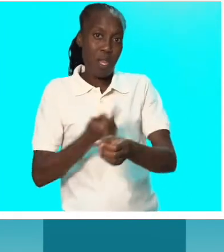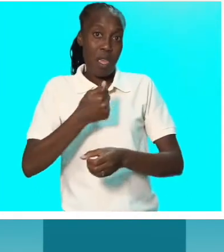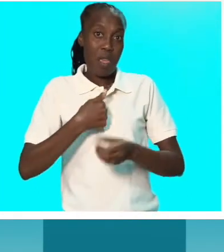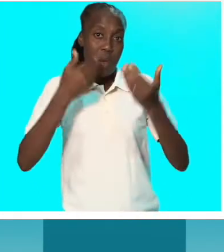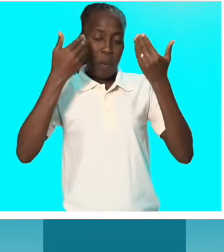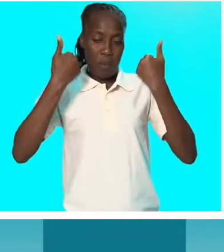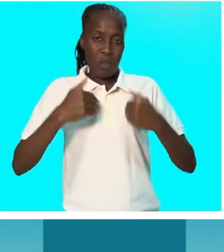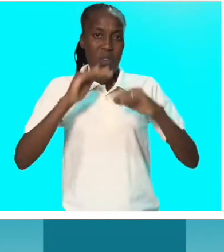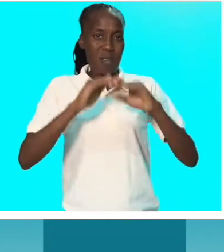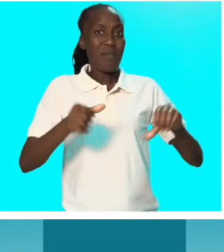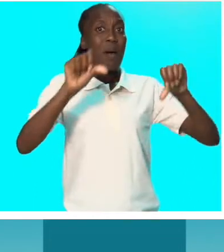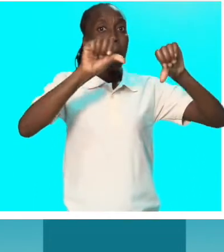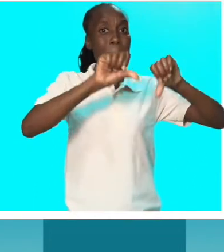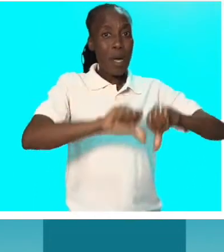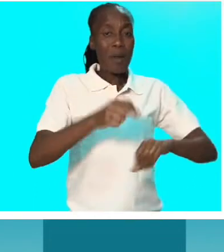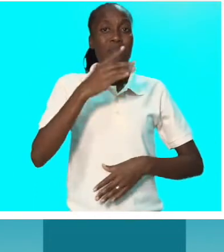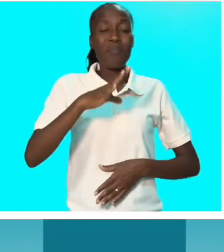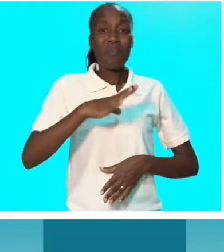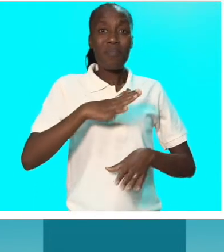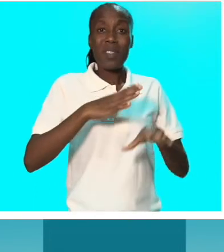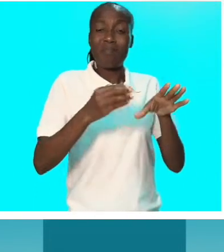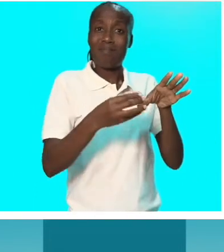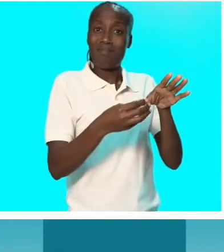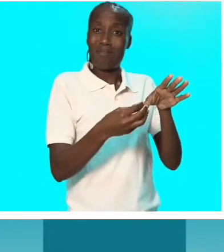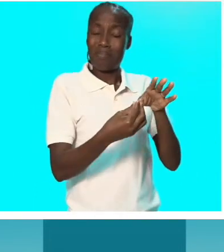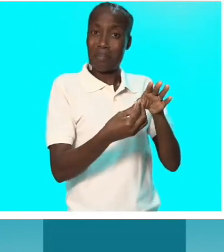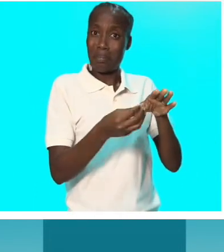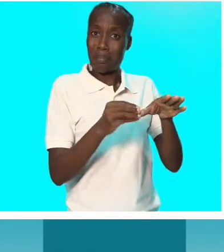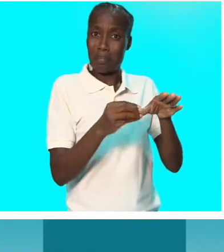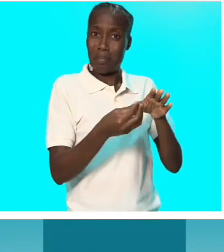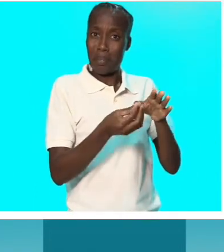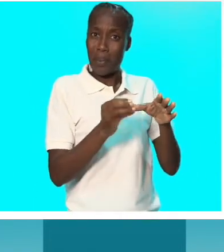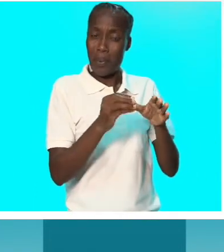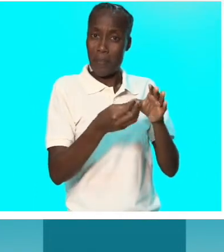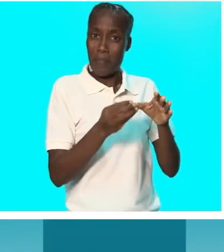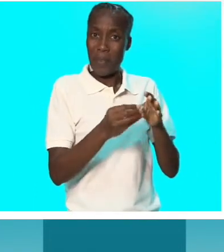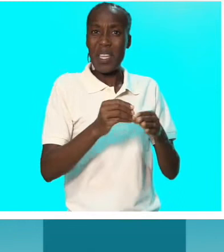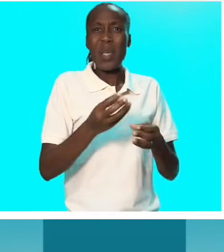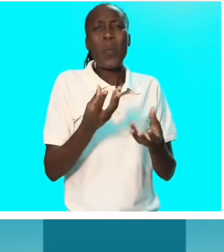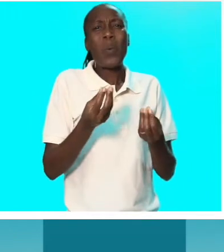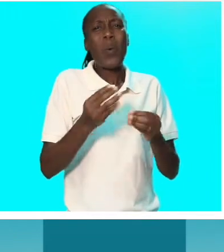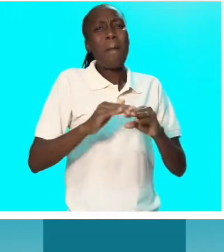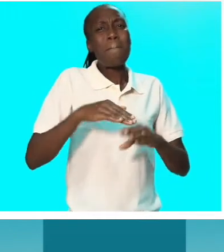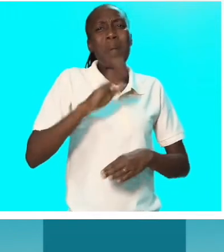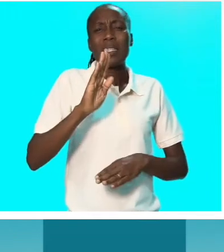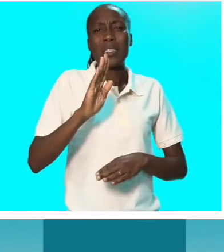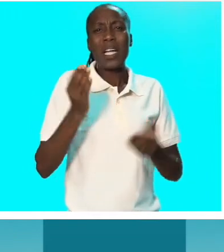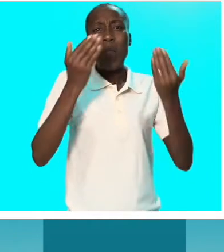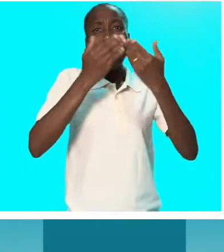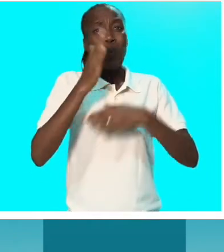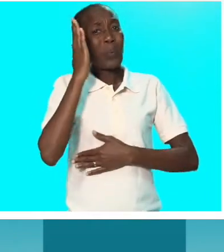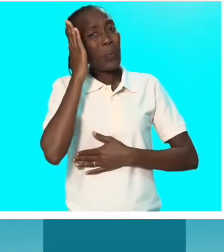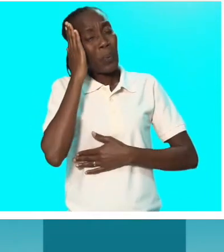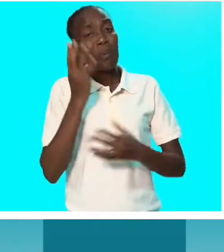E eu estava mal, porque o dedo estava doendo muito, não